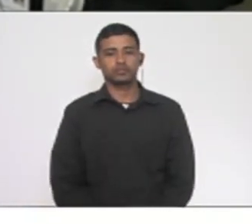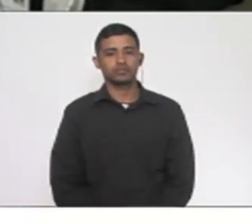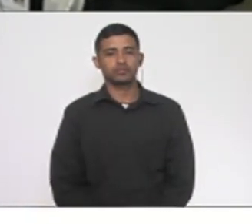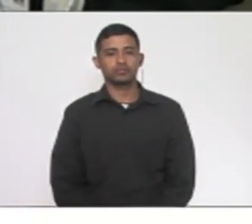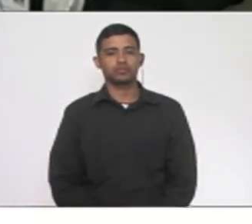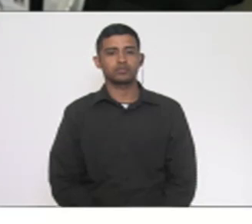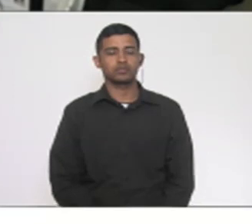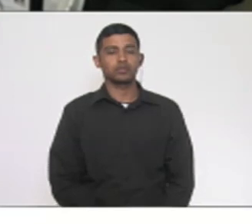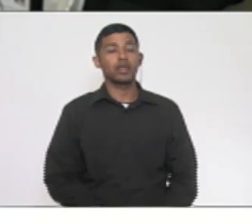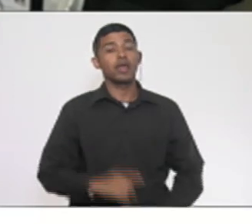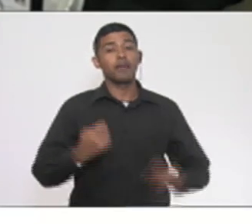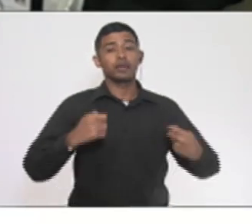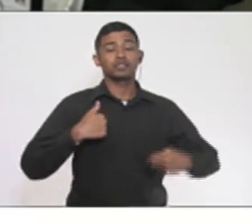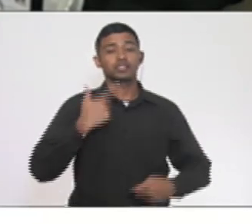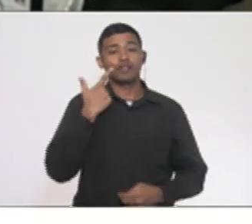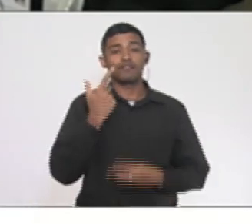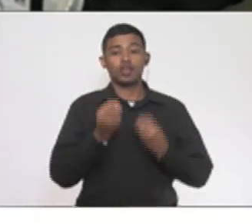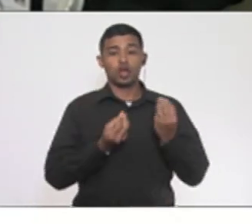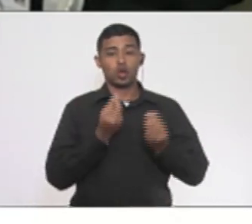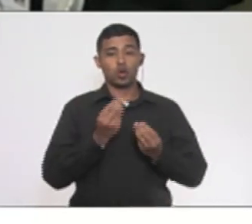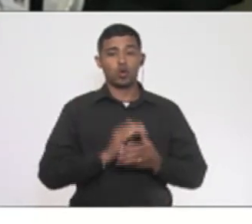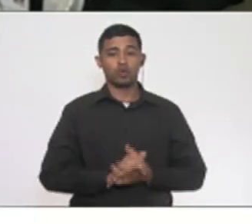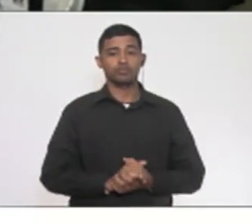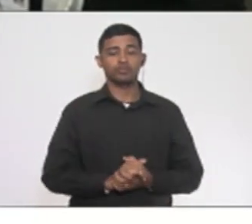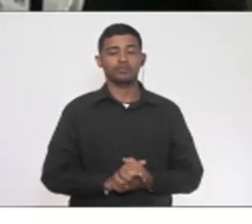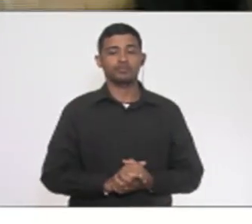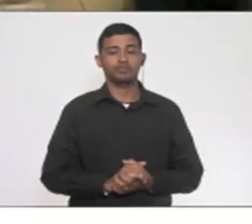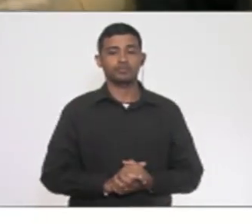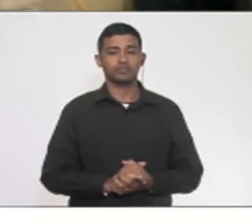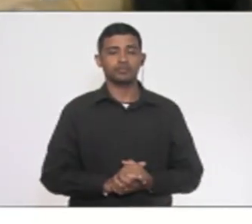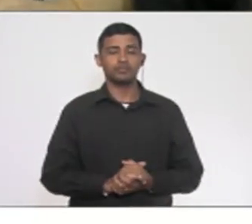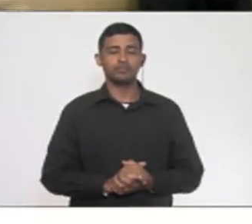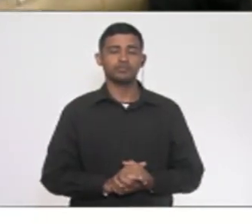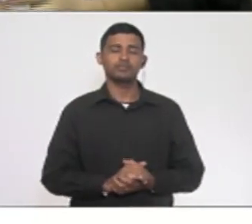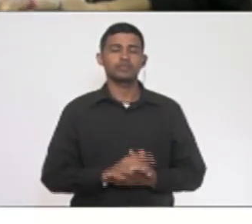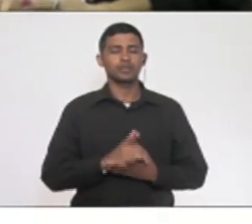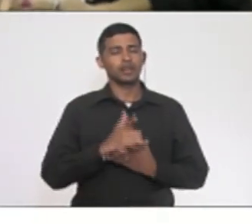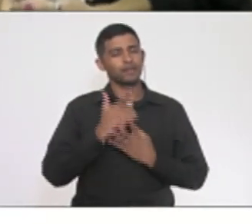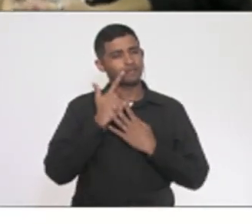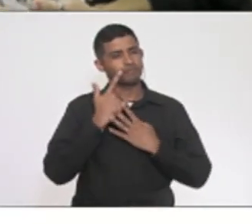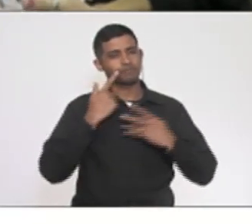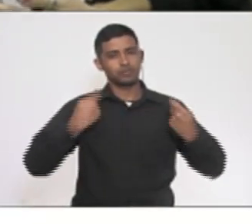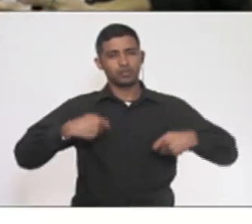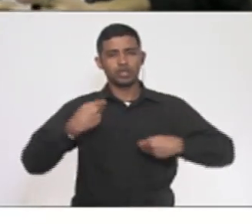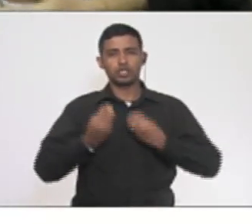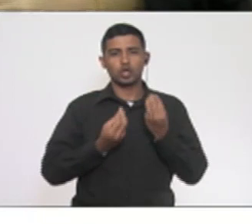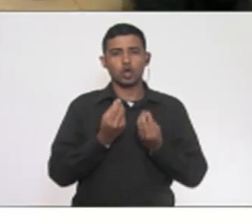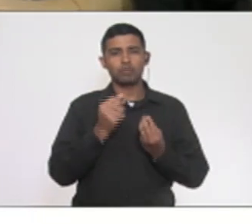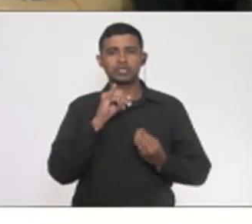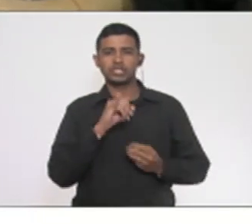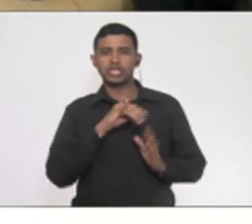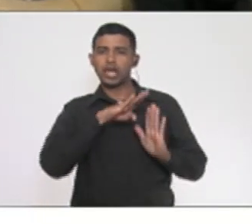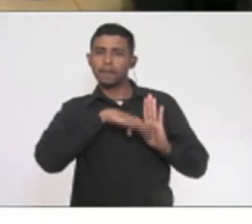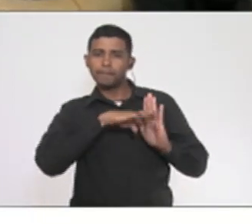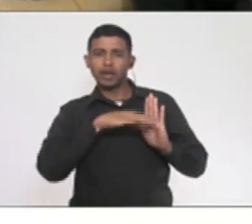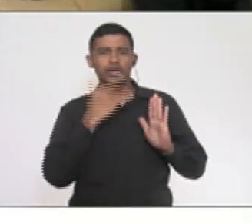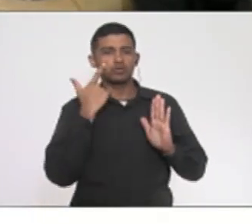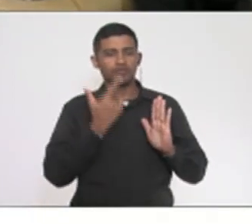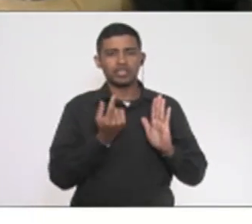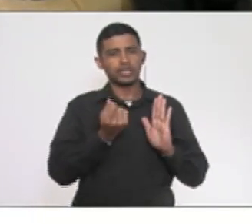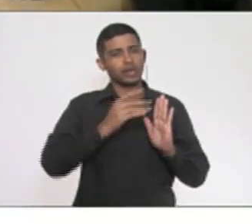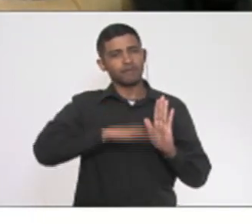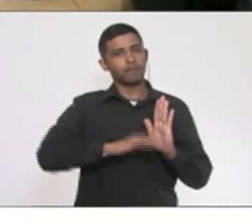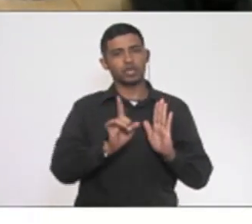de qual é a tarifa que a gente adotou, é ponderada por volume e por distância. Então, depende de qual é o volume que sai naquele ponto. Se for muito baixo, também não tem uma tarifa tão baixa